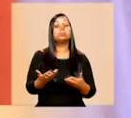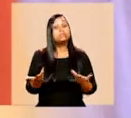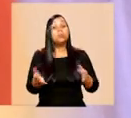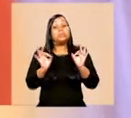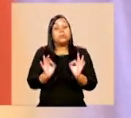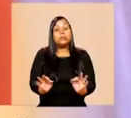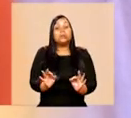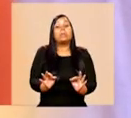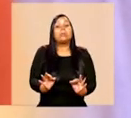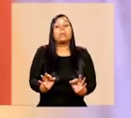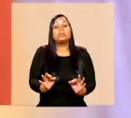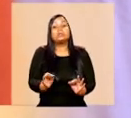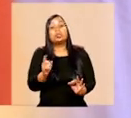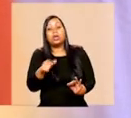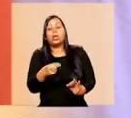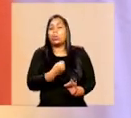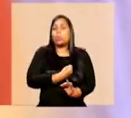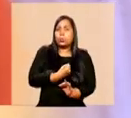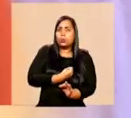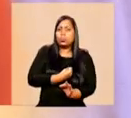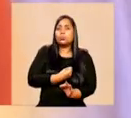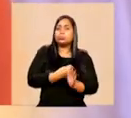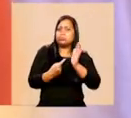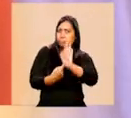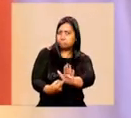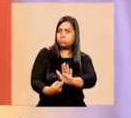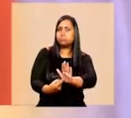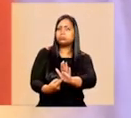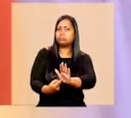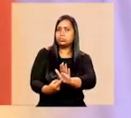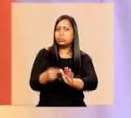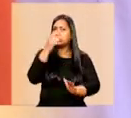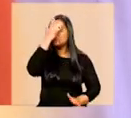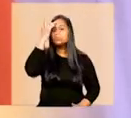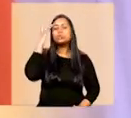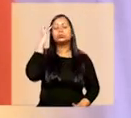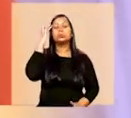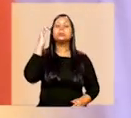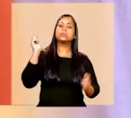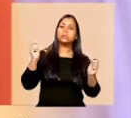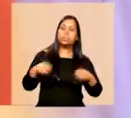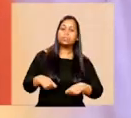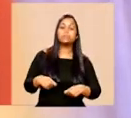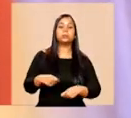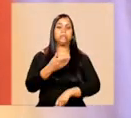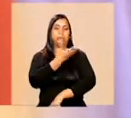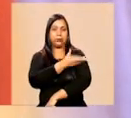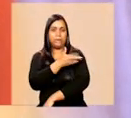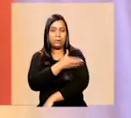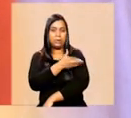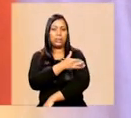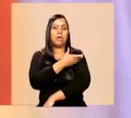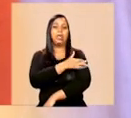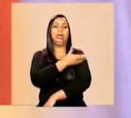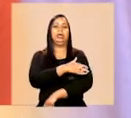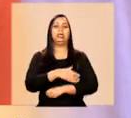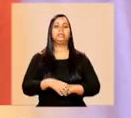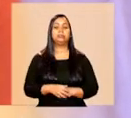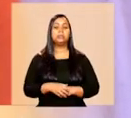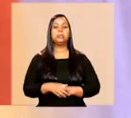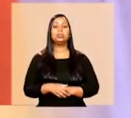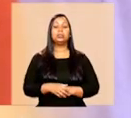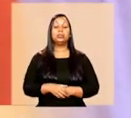Então, certamente, é um número também expressivo em pessoas capacitadas, né, treinadas, para lidar com